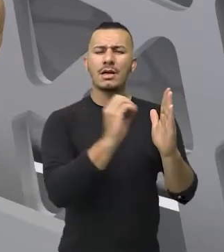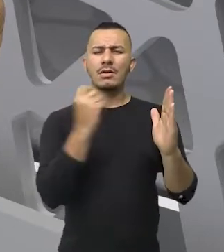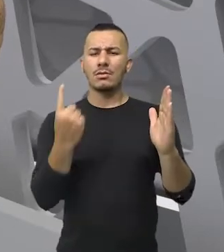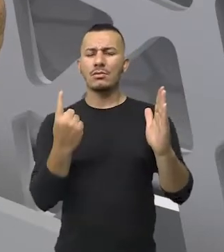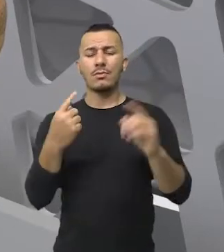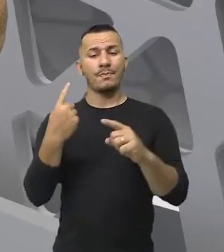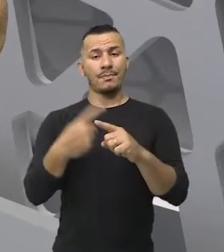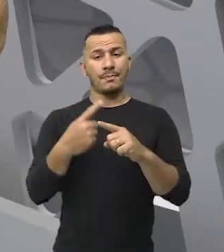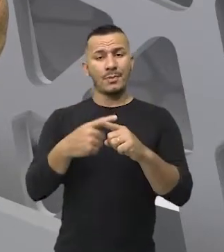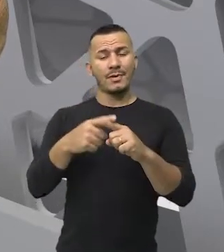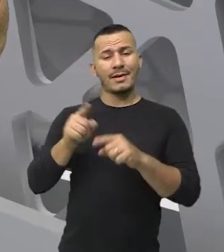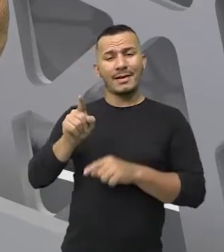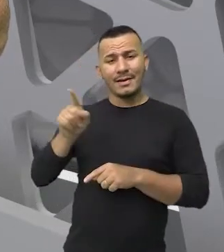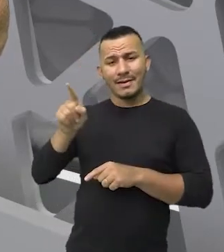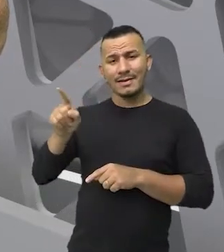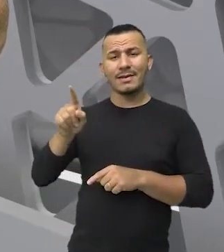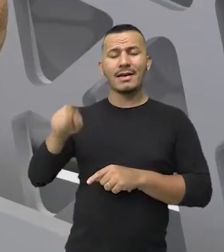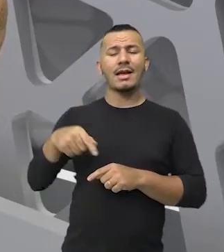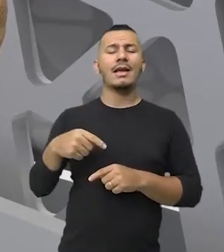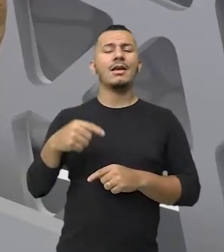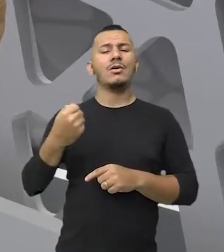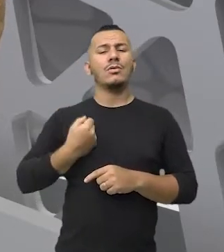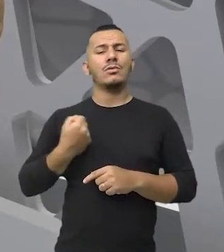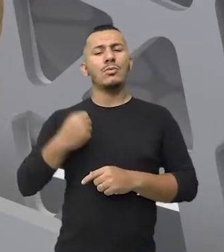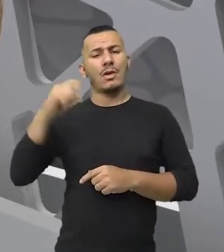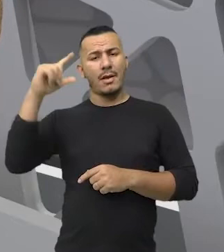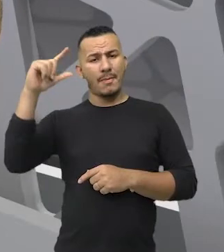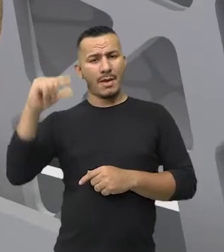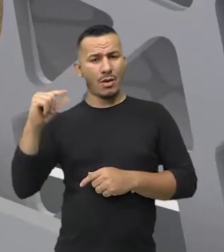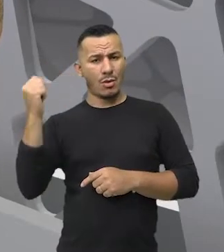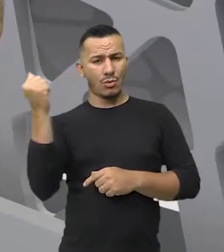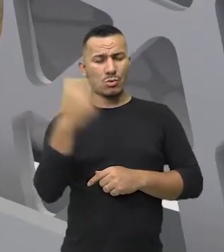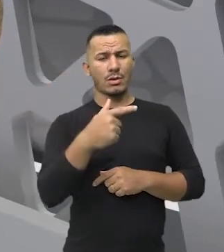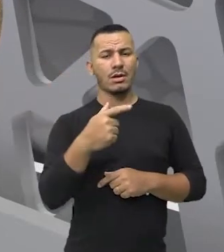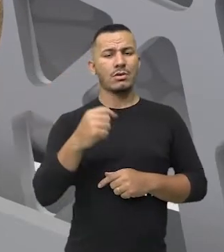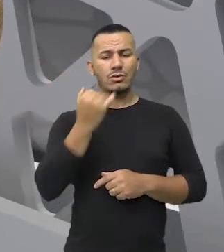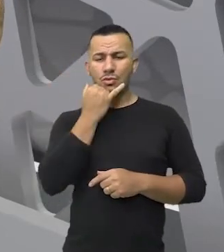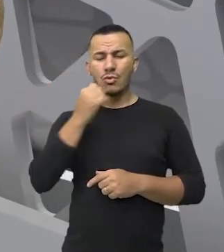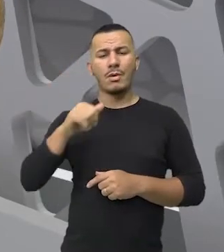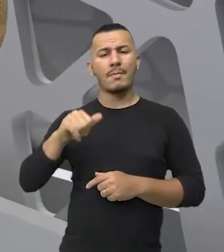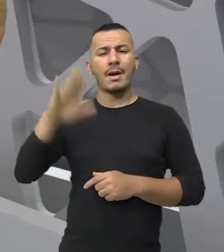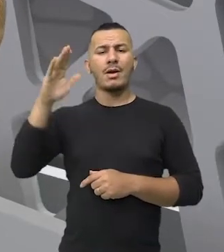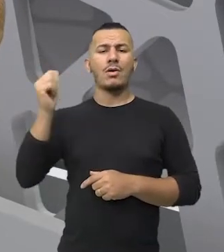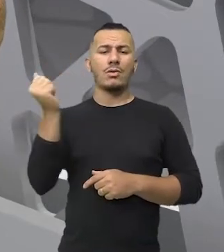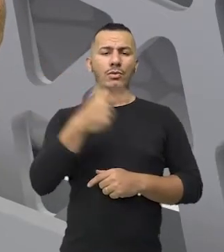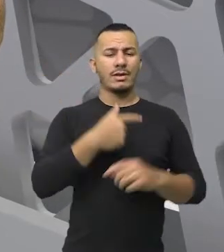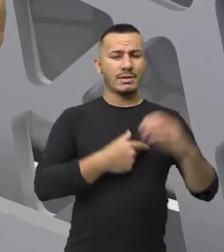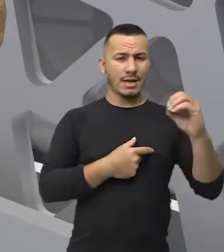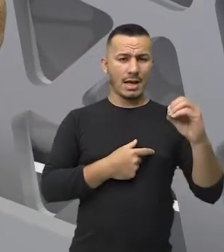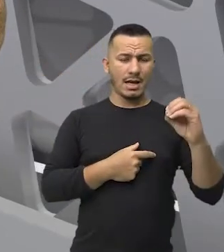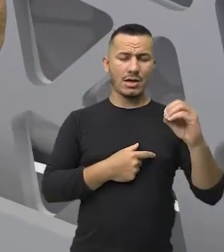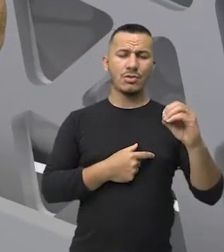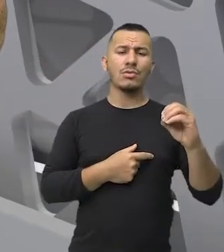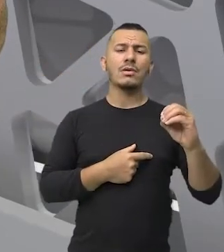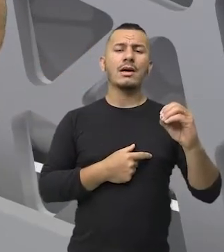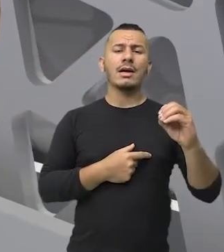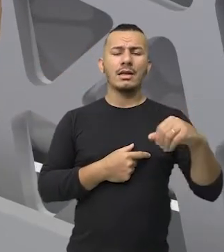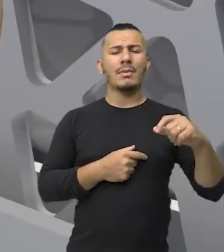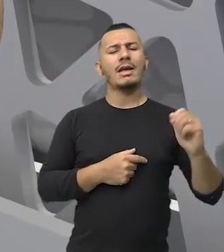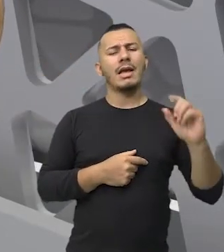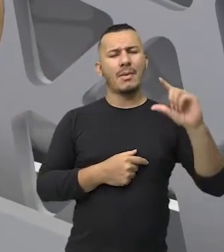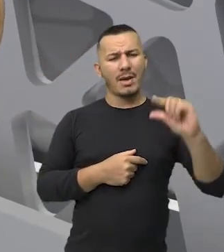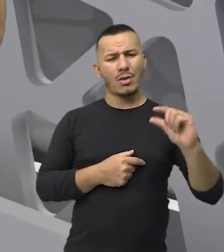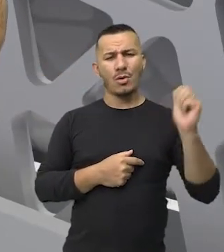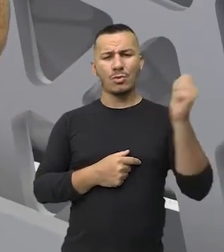Porque nós estamos falando de um número menor que 1, maior que 0 e menor que 1, tá legal? Acompanhe